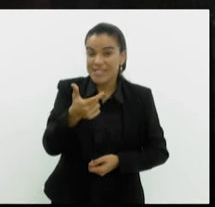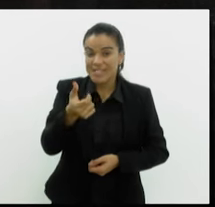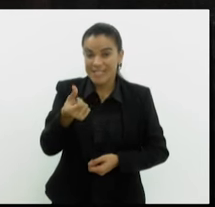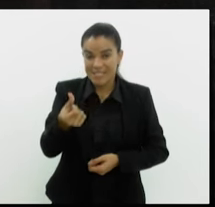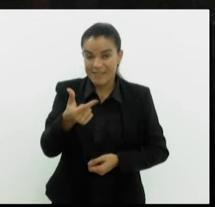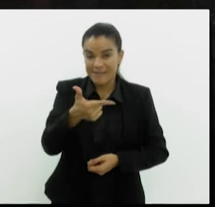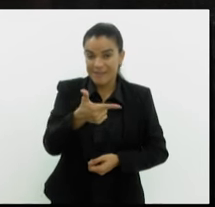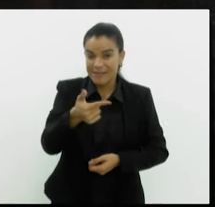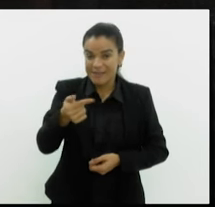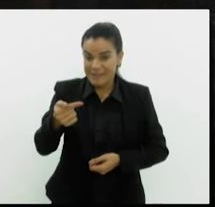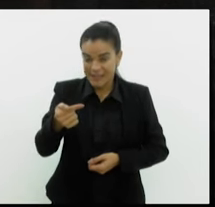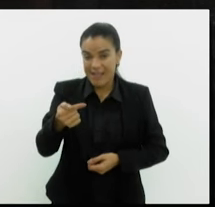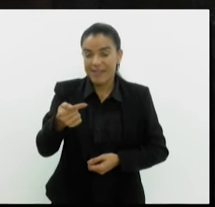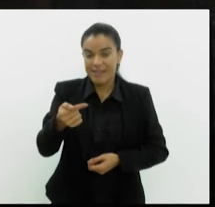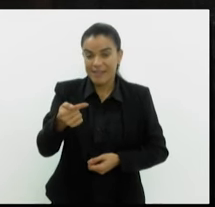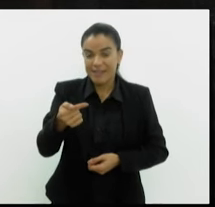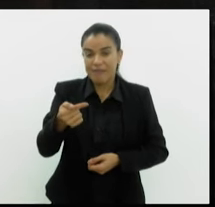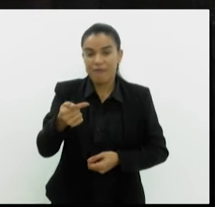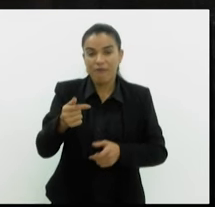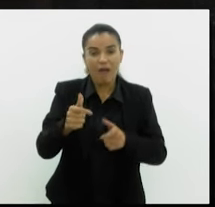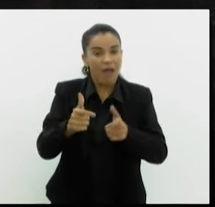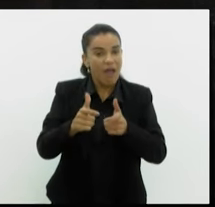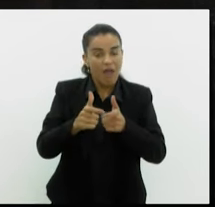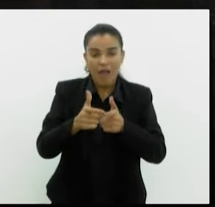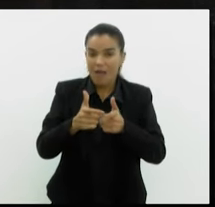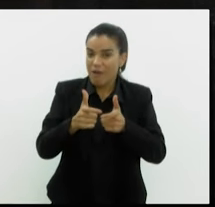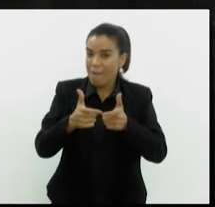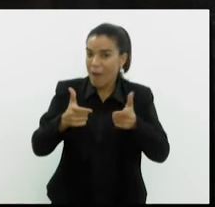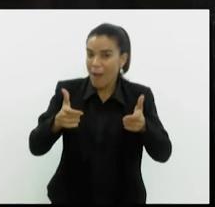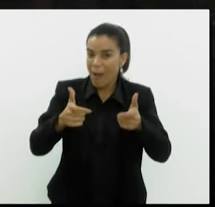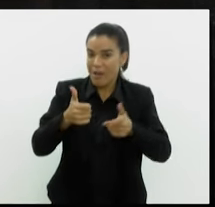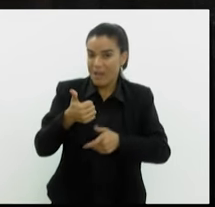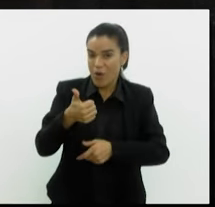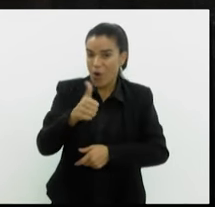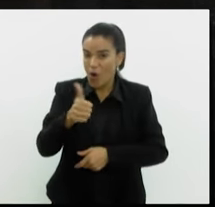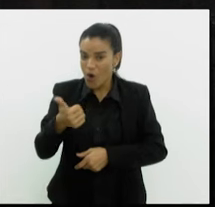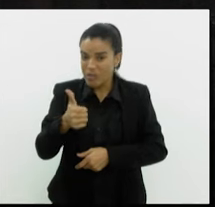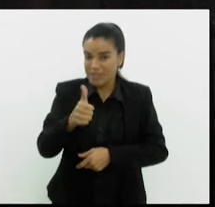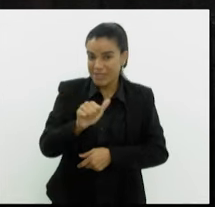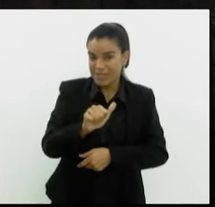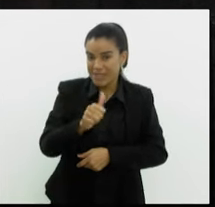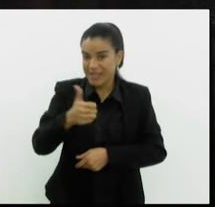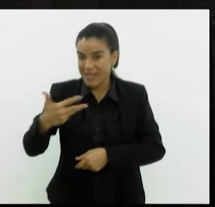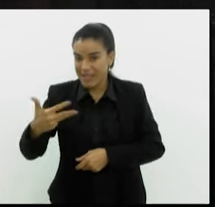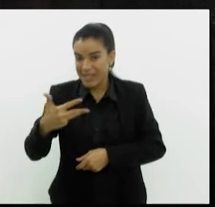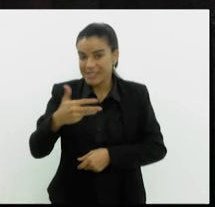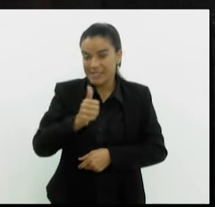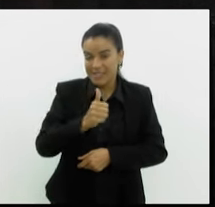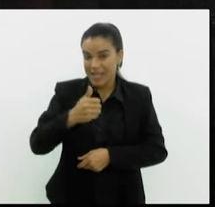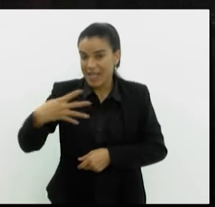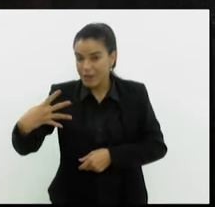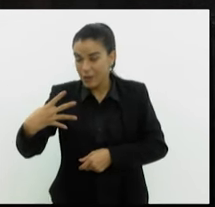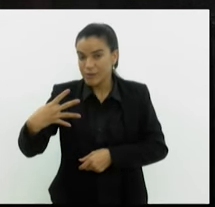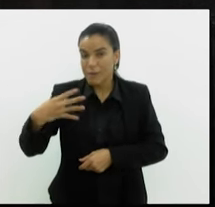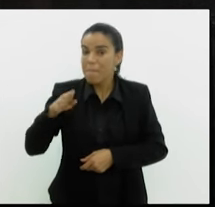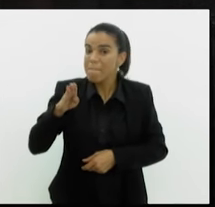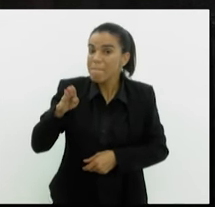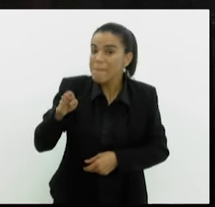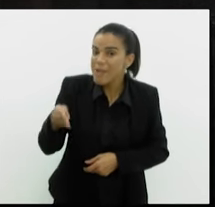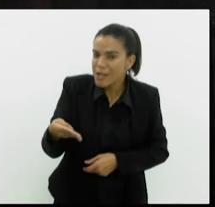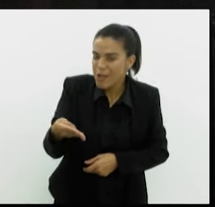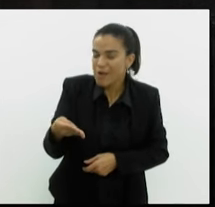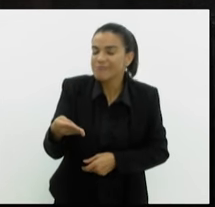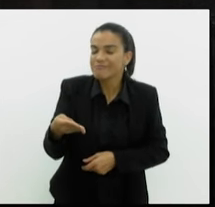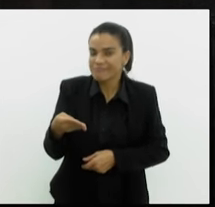27 só faz crescer. De 11 vai para 13, depois para 14. Bilhões. Então,